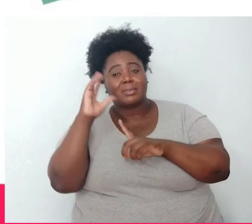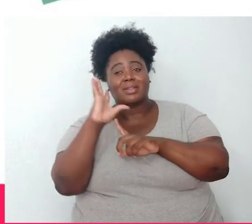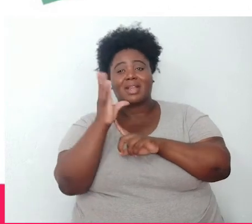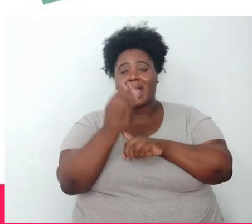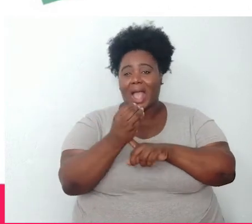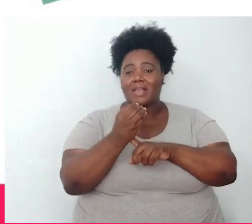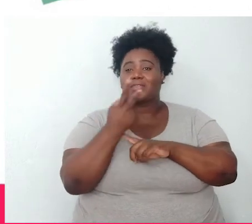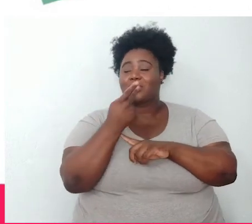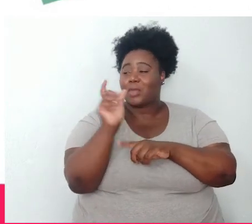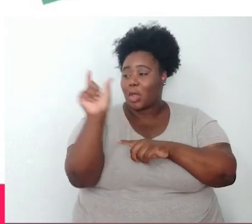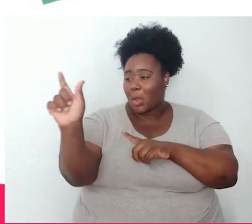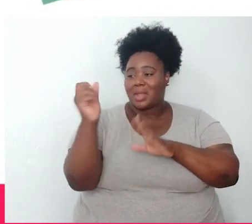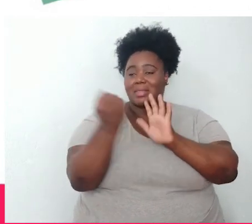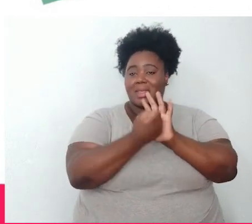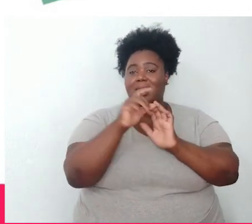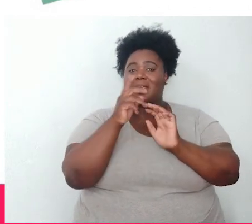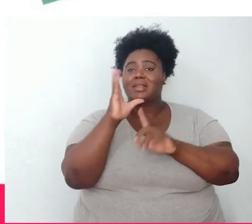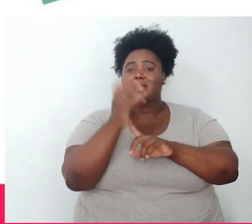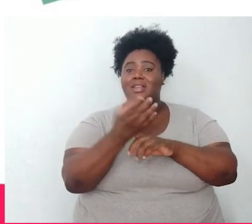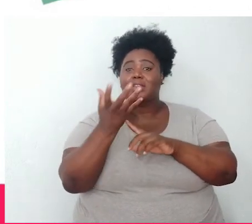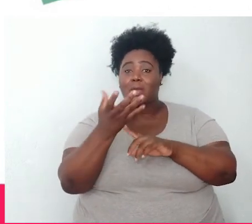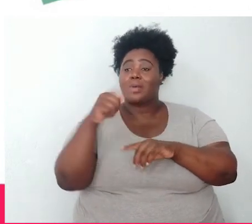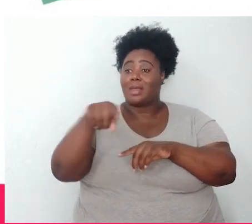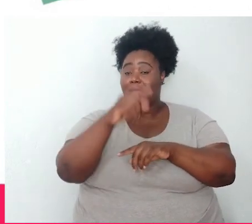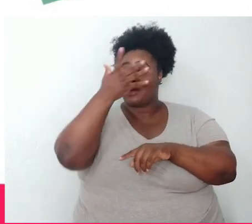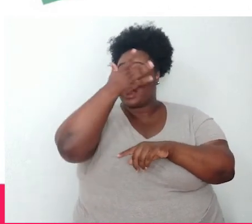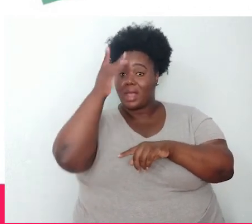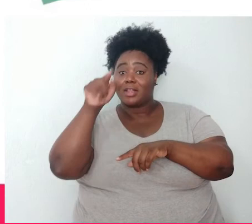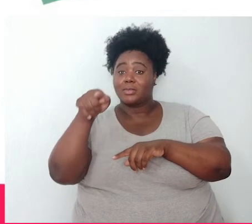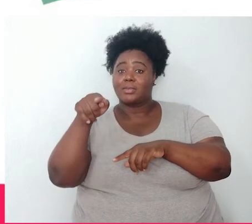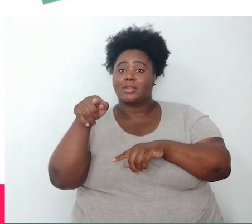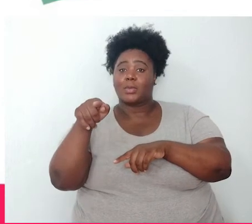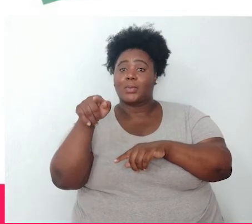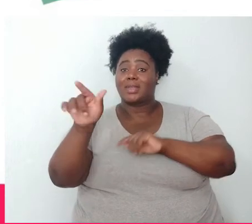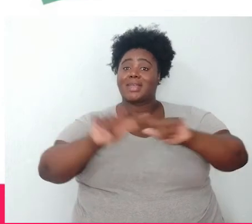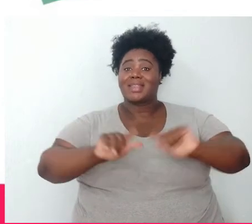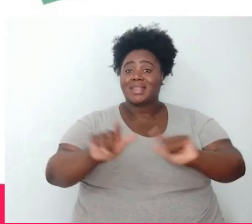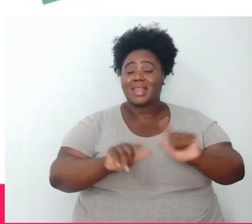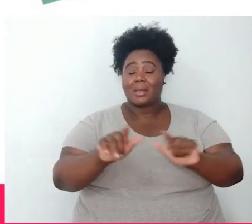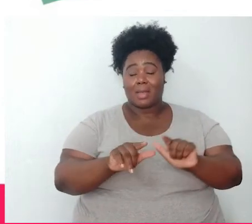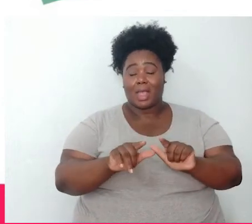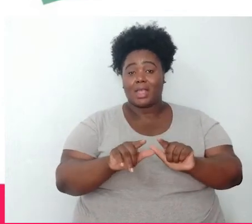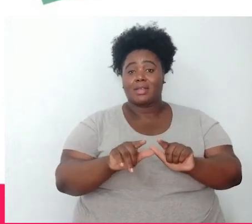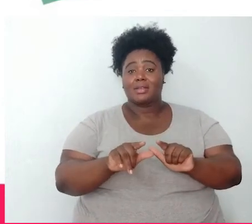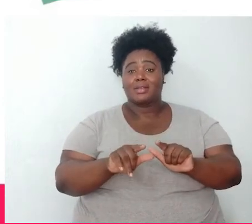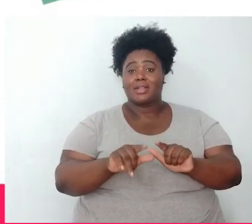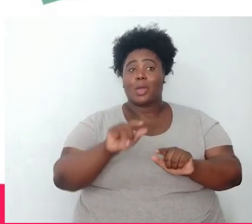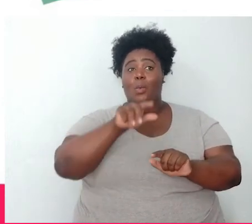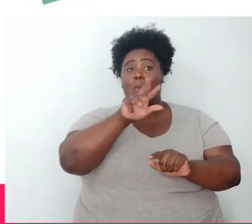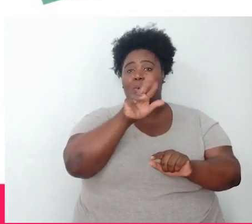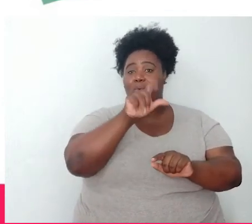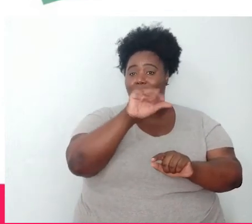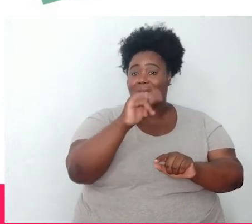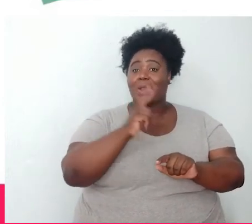pensando arte, conceituando arte, né? Eu quero mesmo que as pessoas elas estejam trabalhando com essa escala